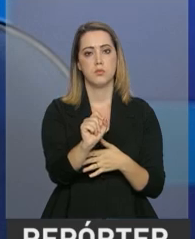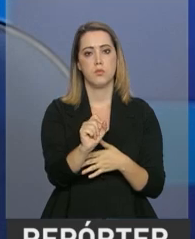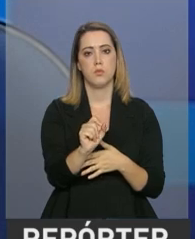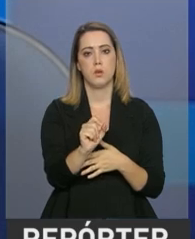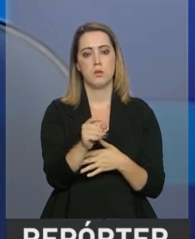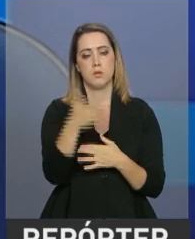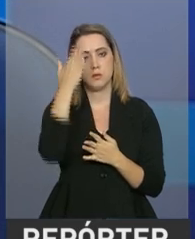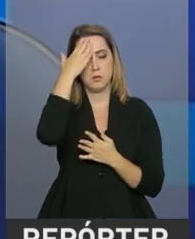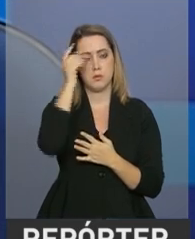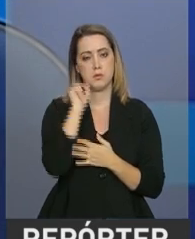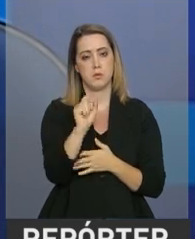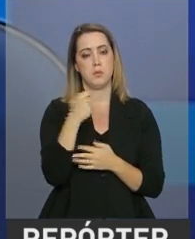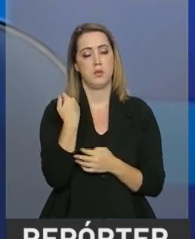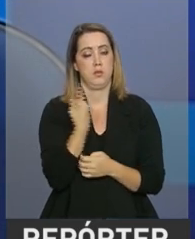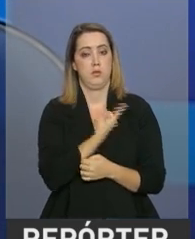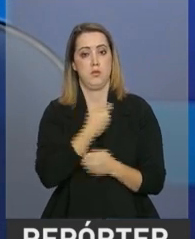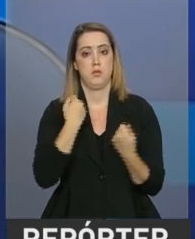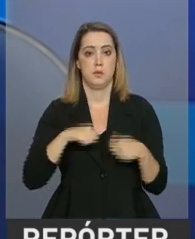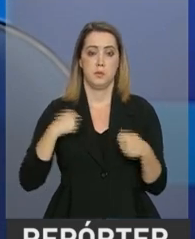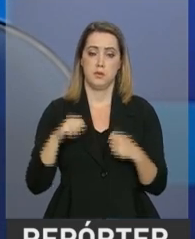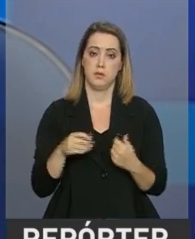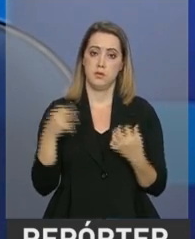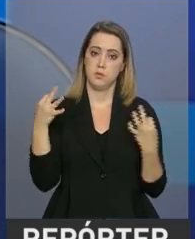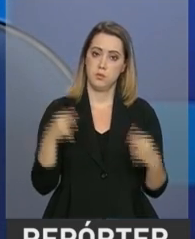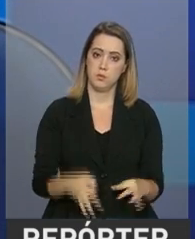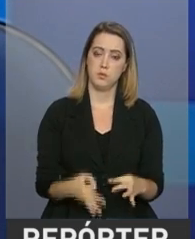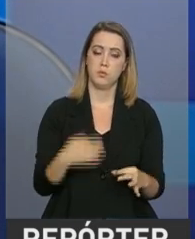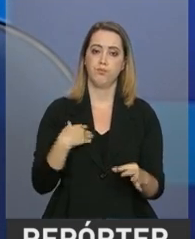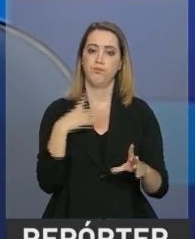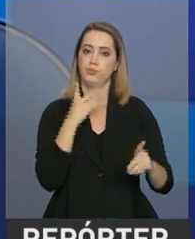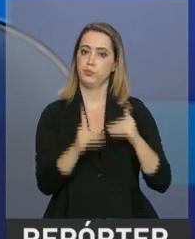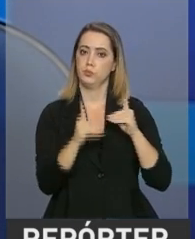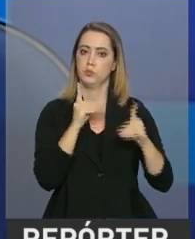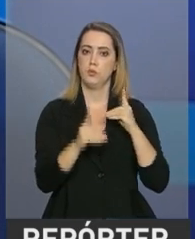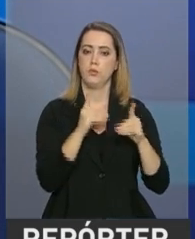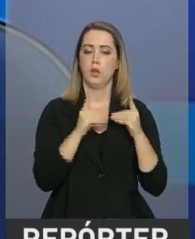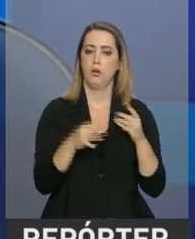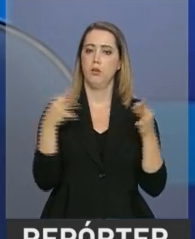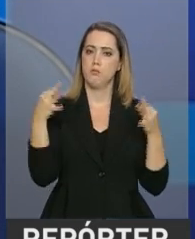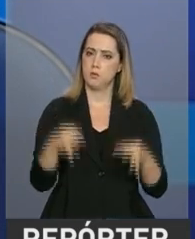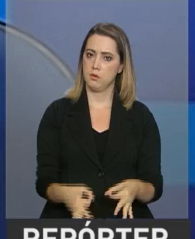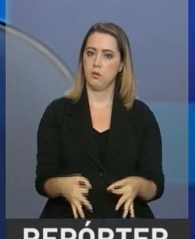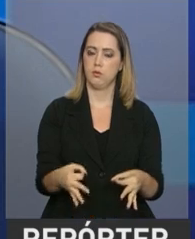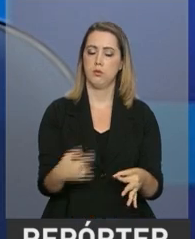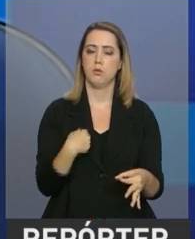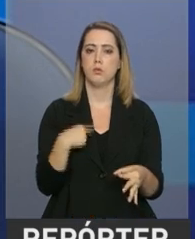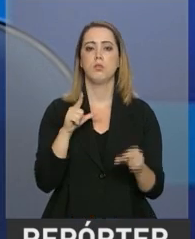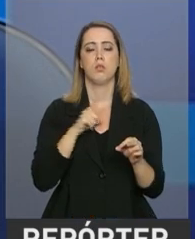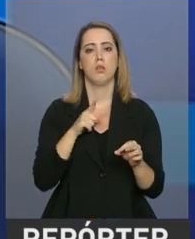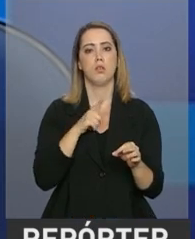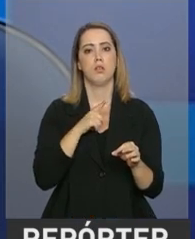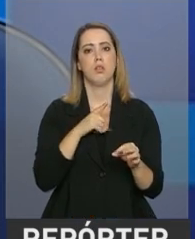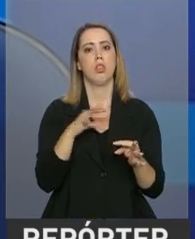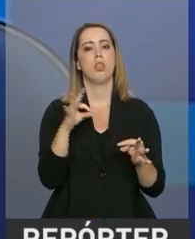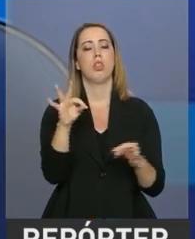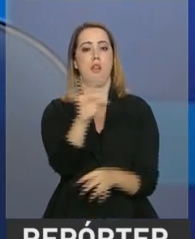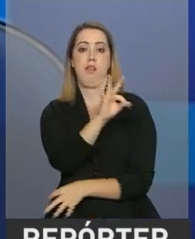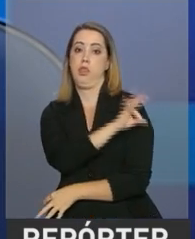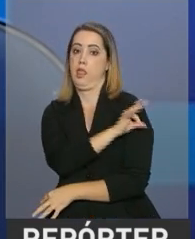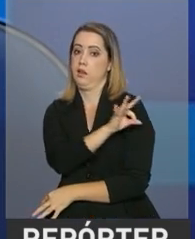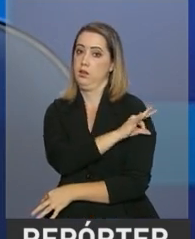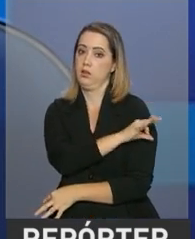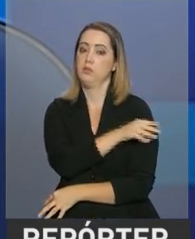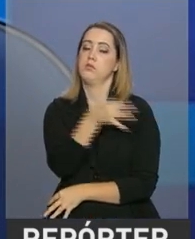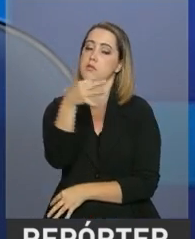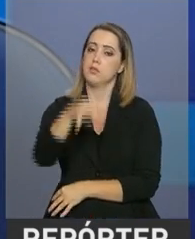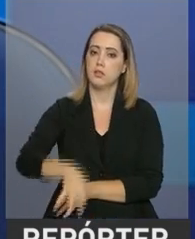a gente depende efetivamente de uma discussão que seja madura, que tenha suporte técnico e